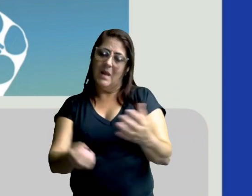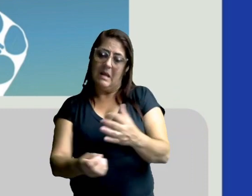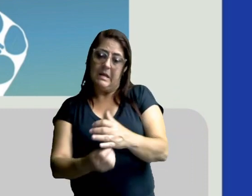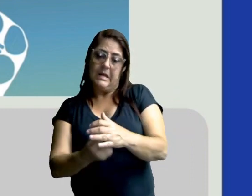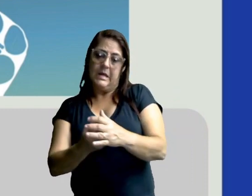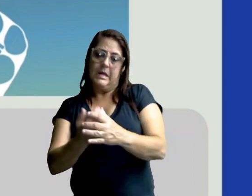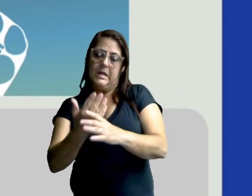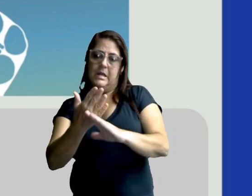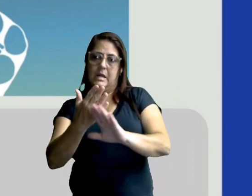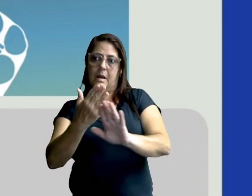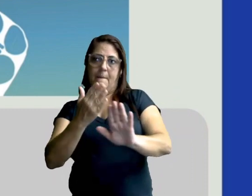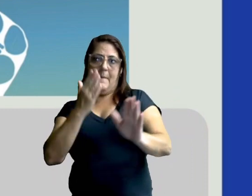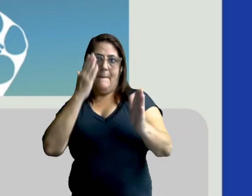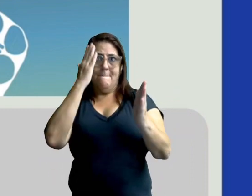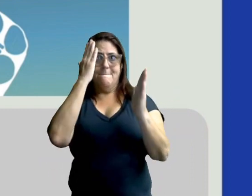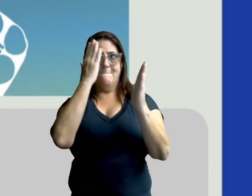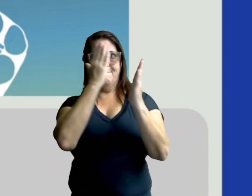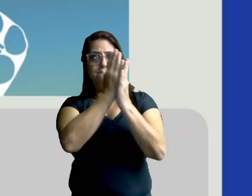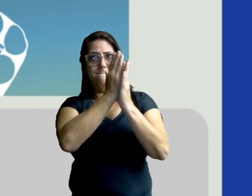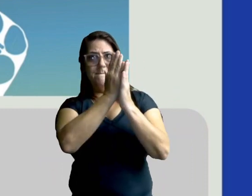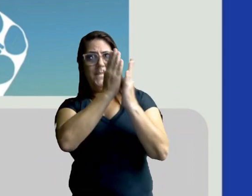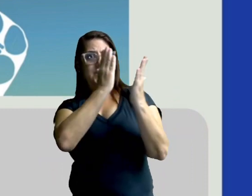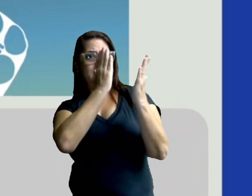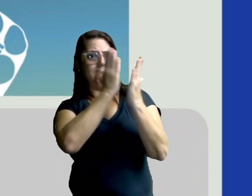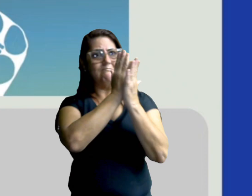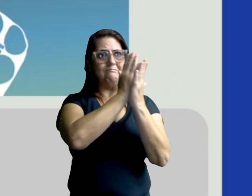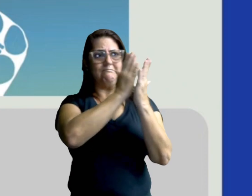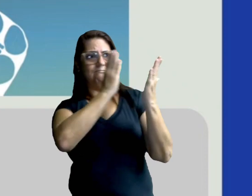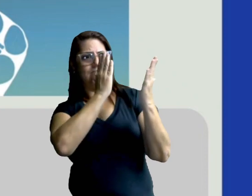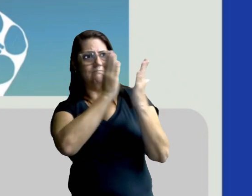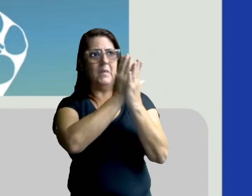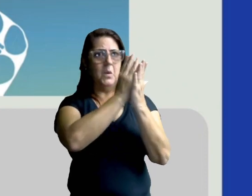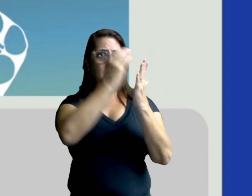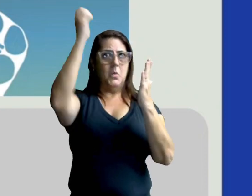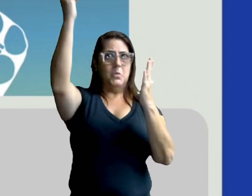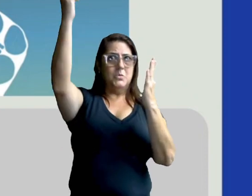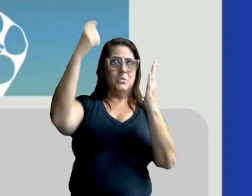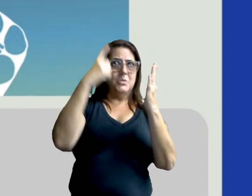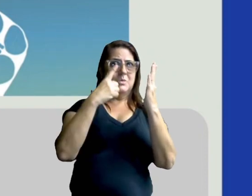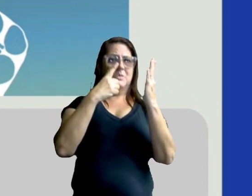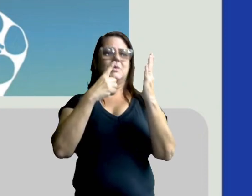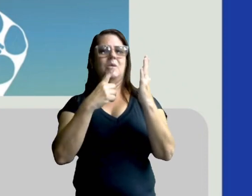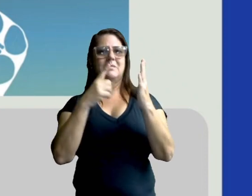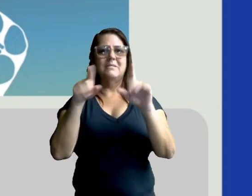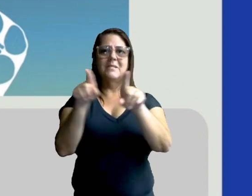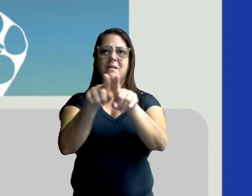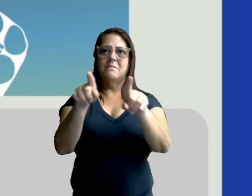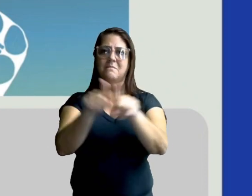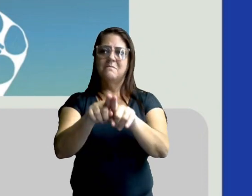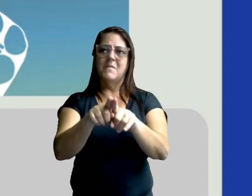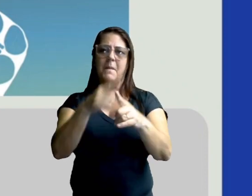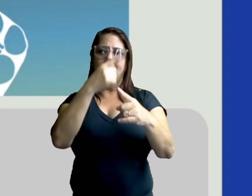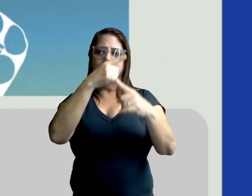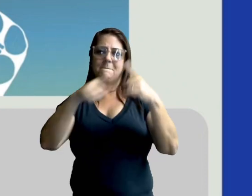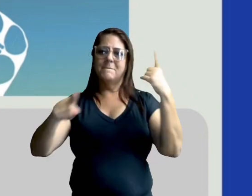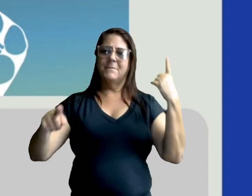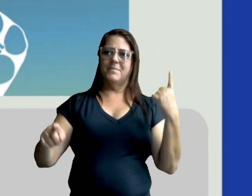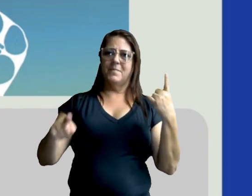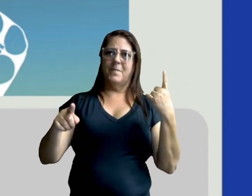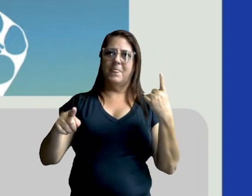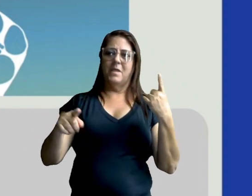uma barreira espessa que impede tanto a luz do sol como impede a entrada